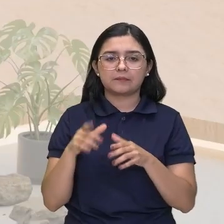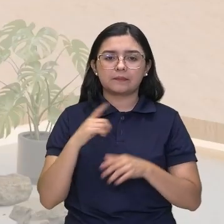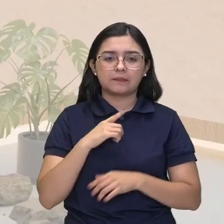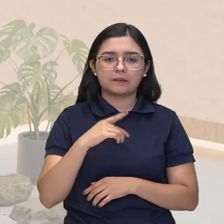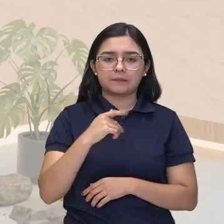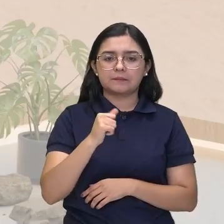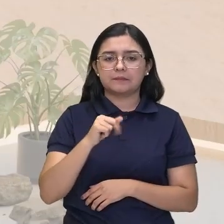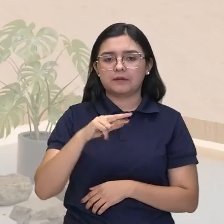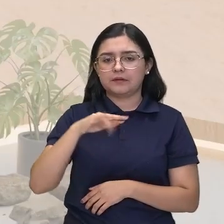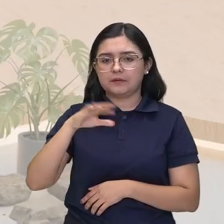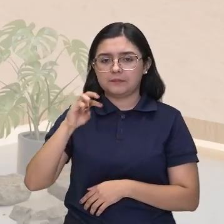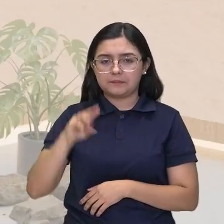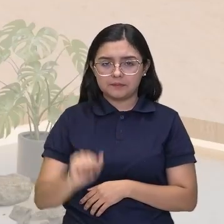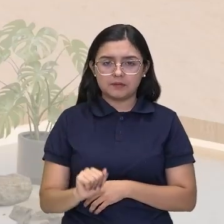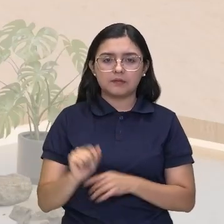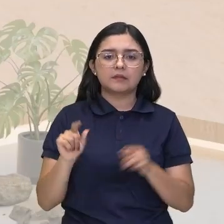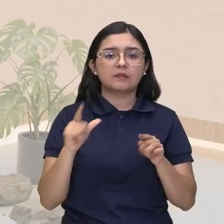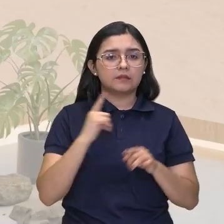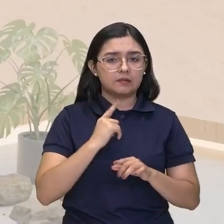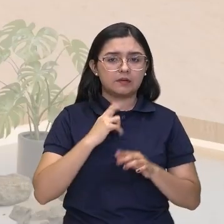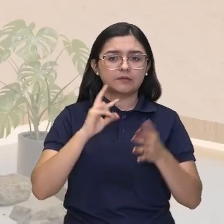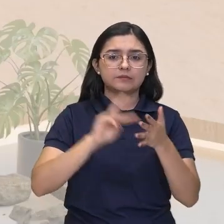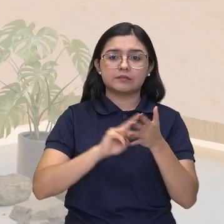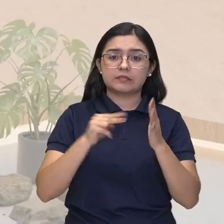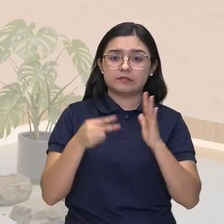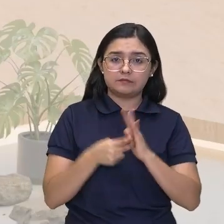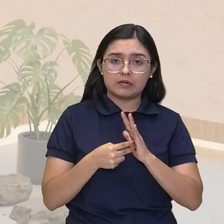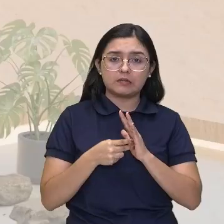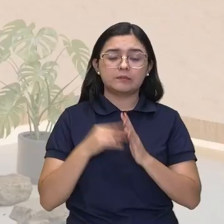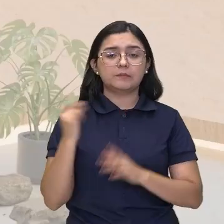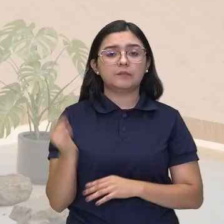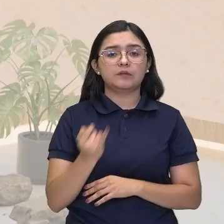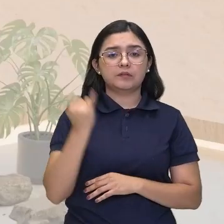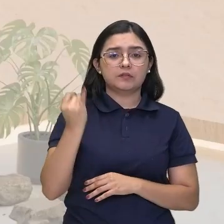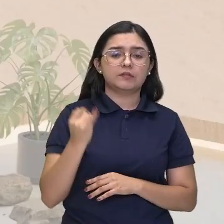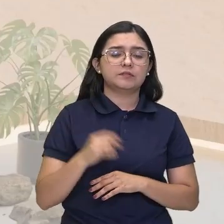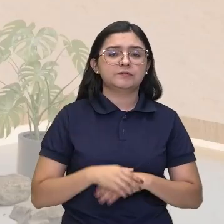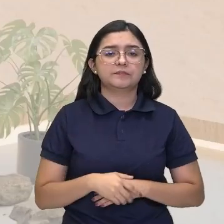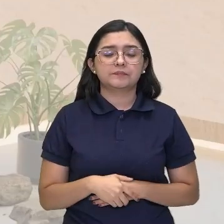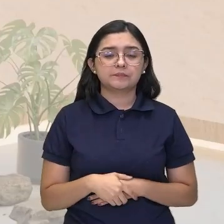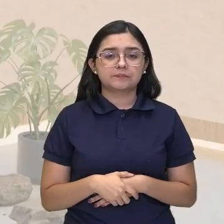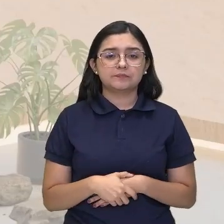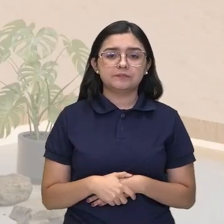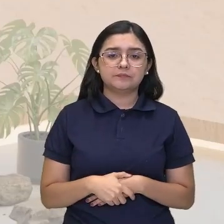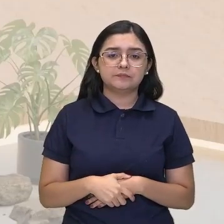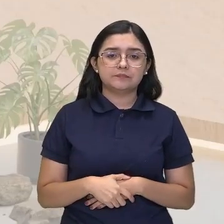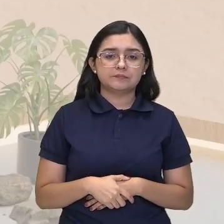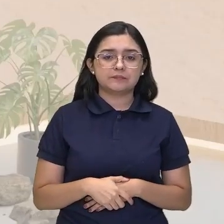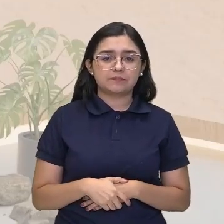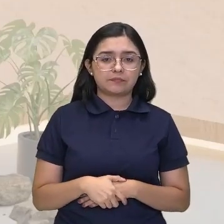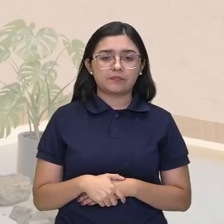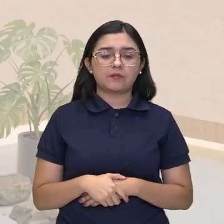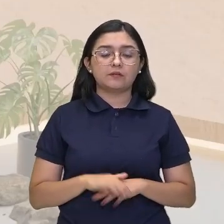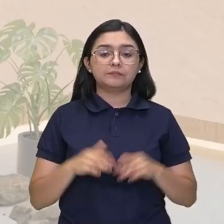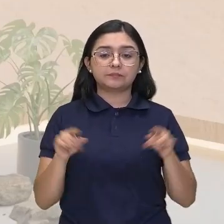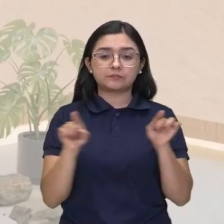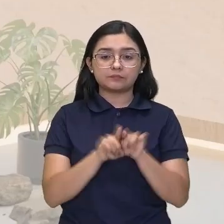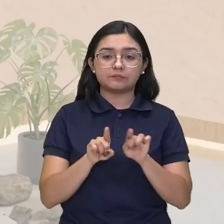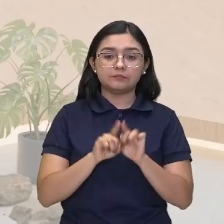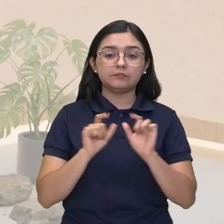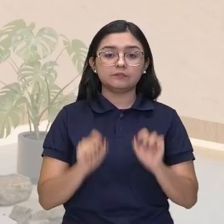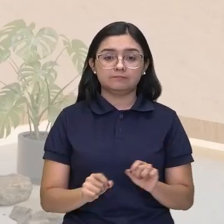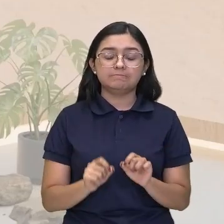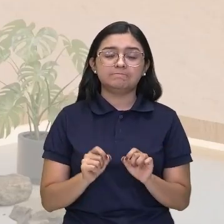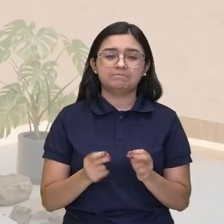né? Ali tem um significado que vai além da montanha em si, né? E aí a gente vê justamente isso, ó, que